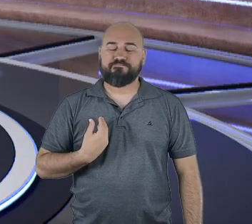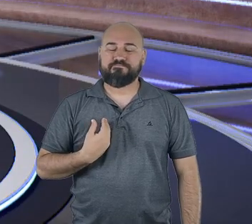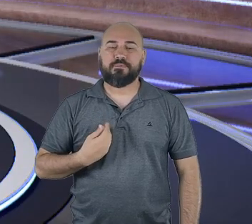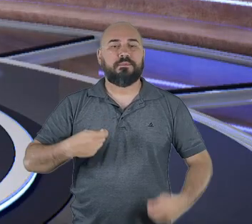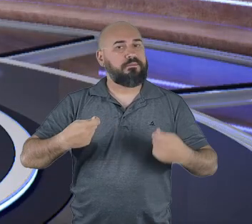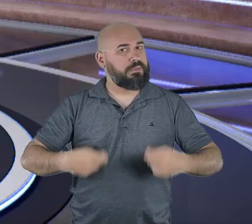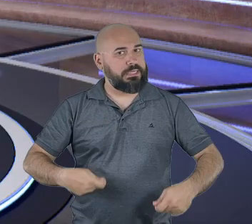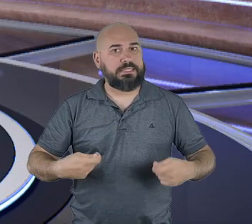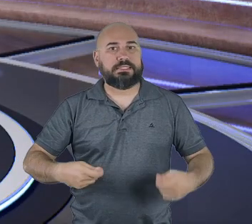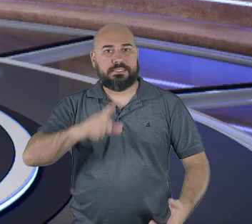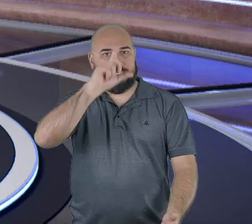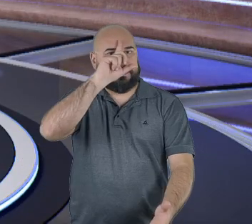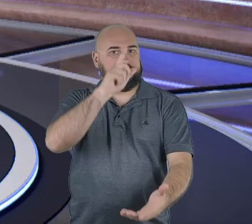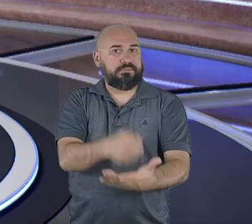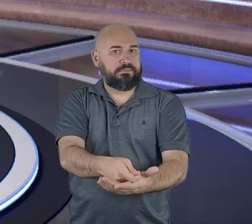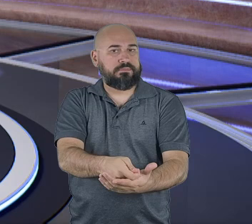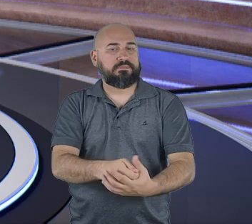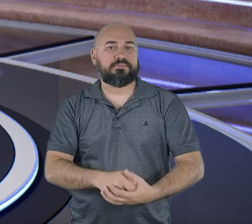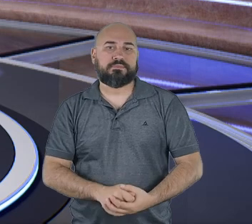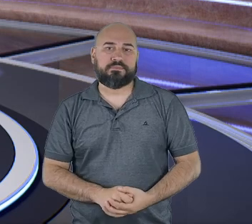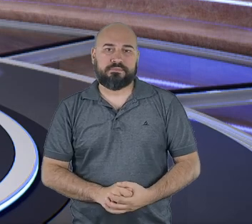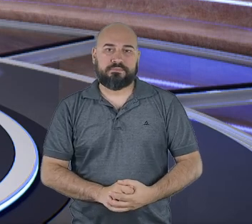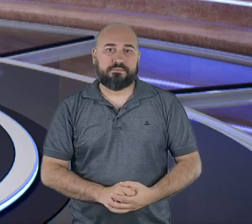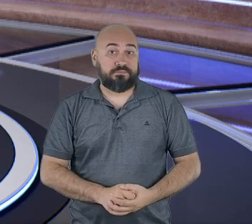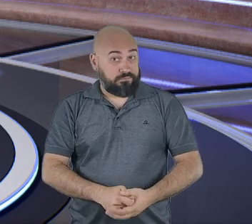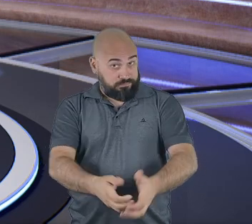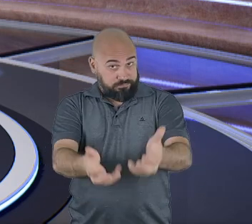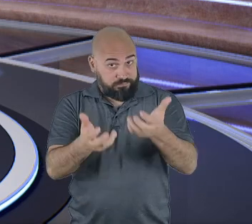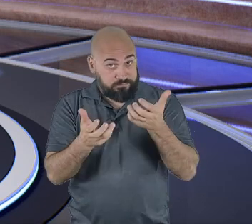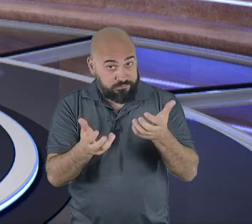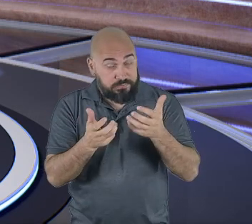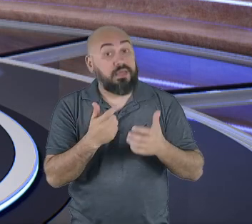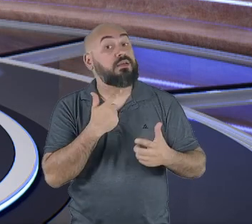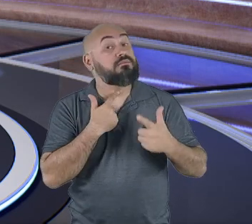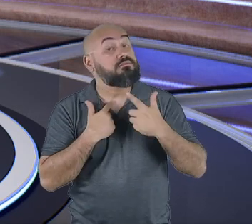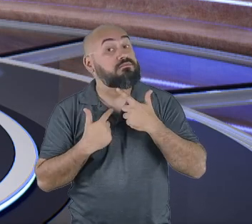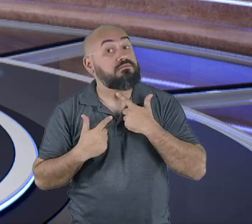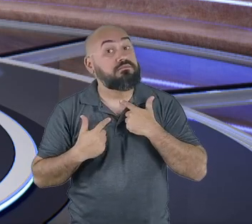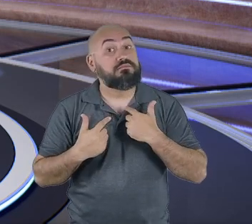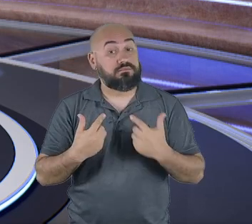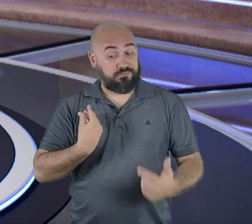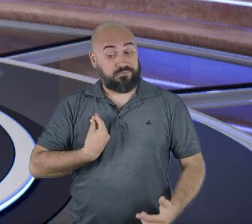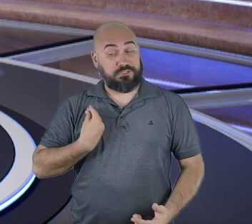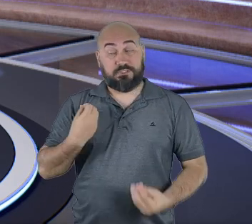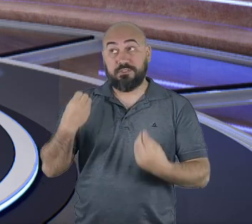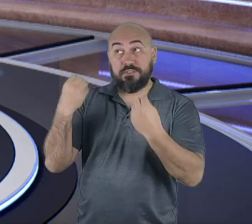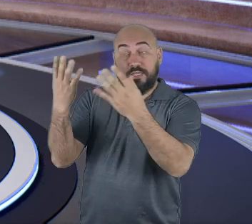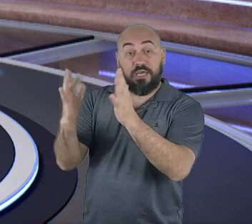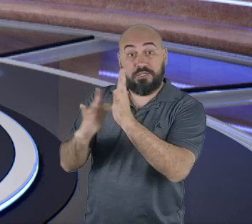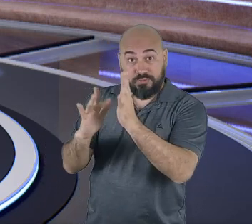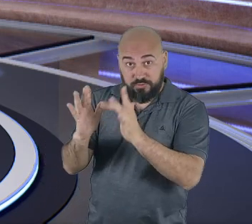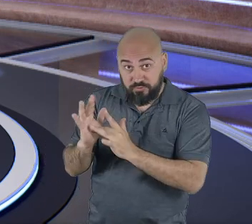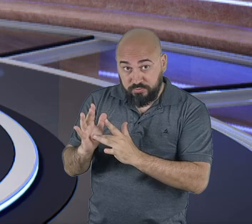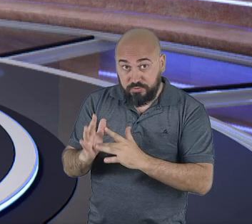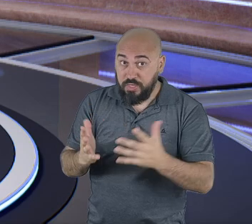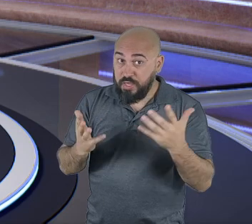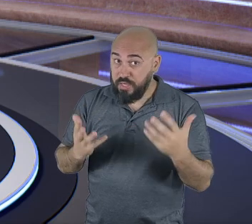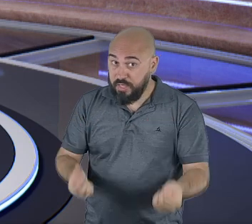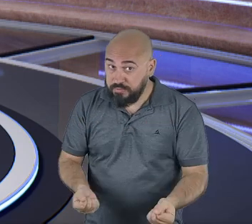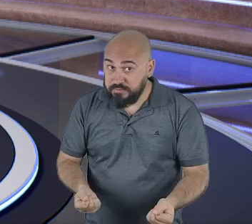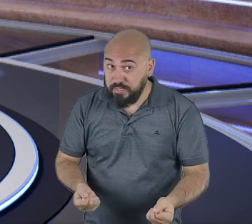Uma decisão deve ser tomada. Está você hoje desejoso em colocar sua vida nas mãos de